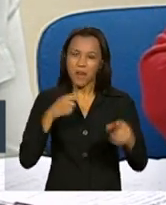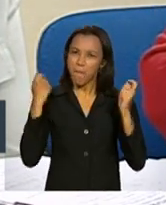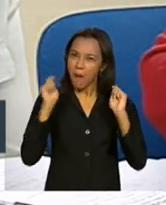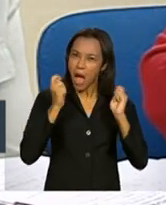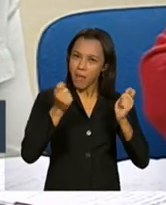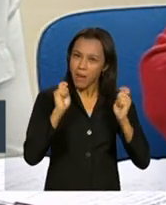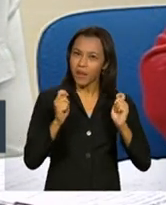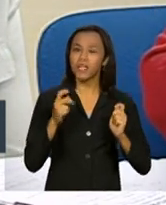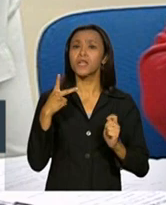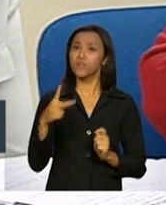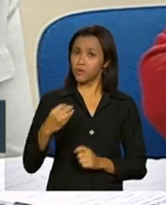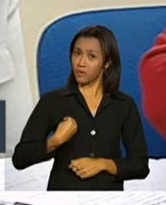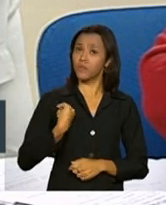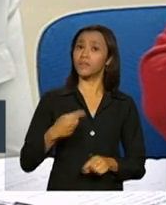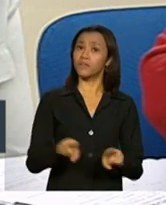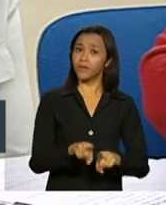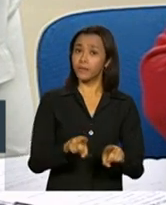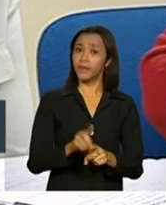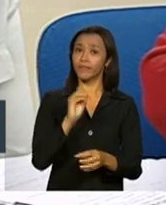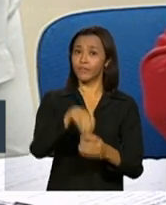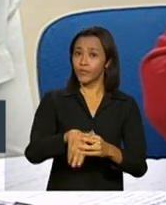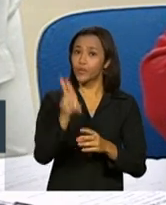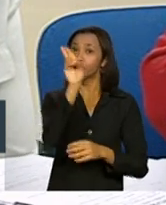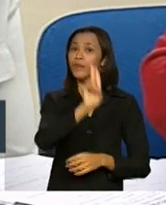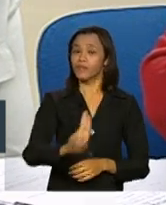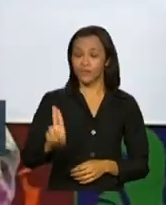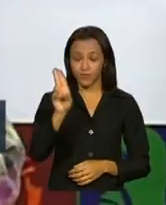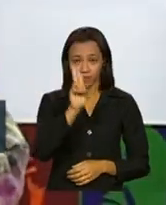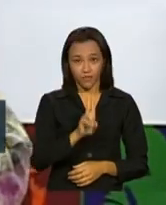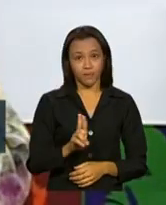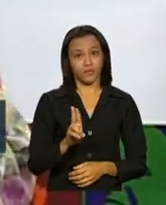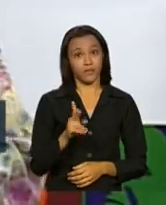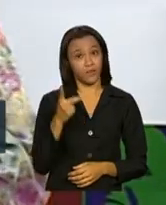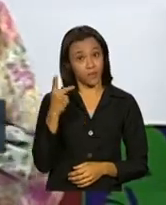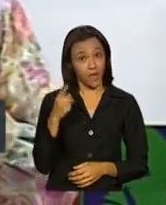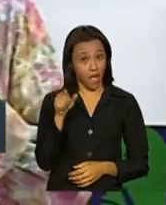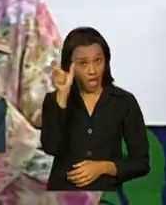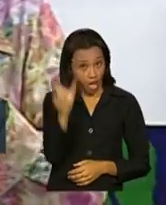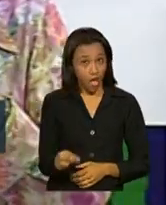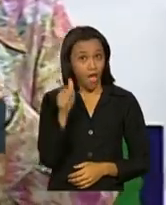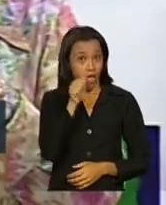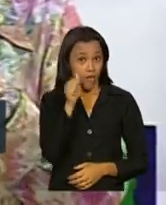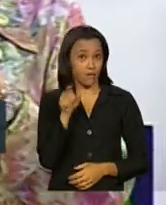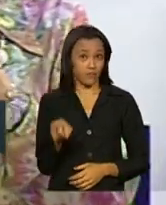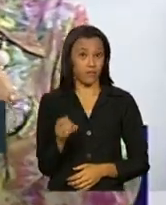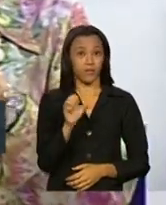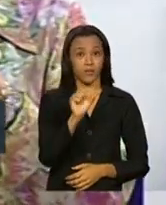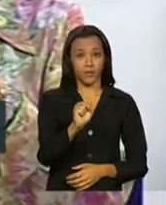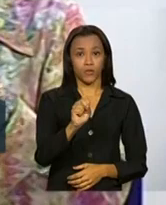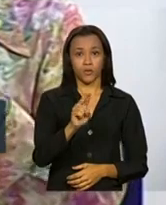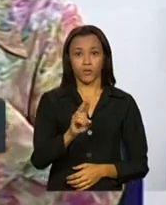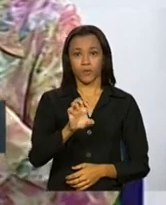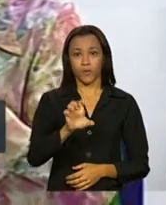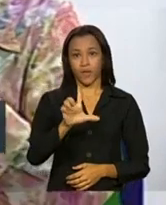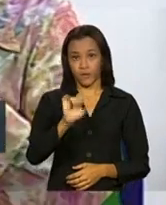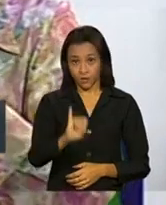sua trajetória acadêmica né então a Sueli eh faz